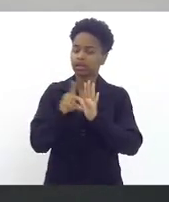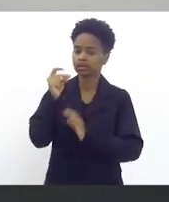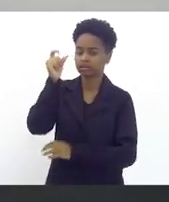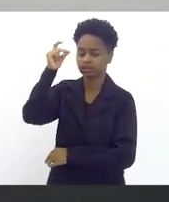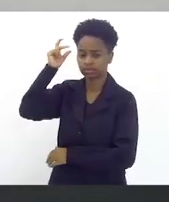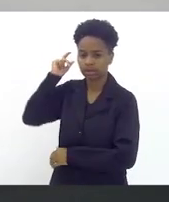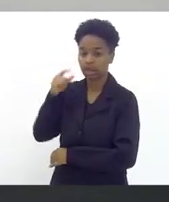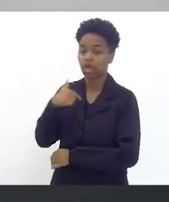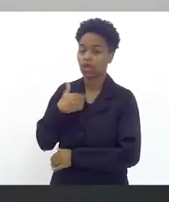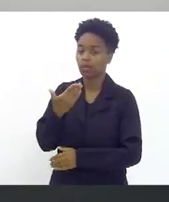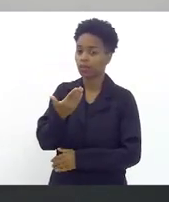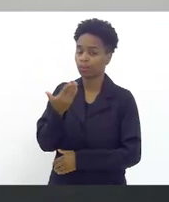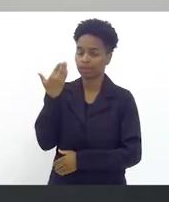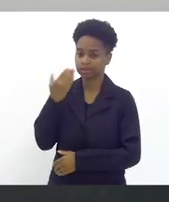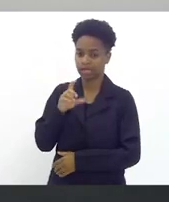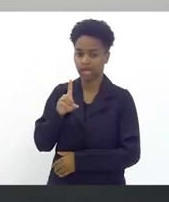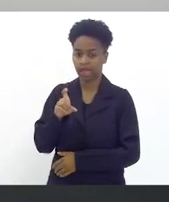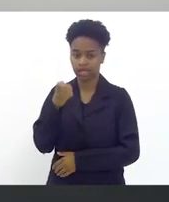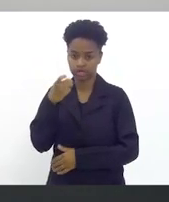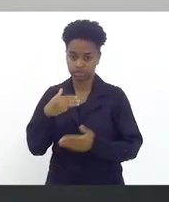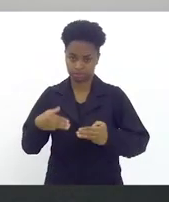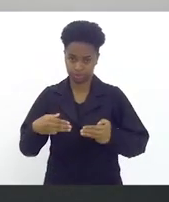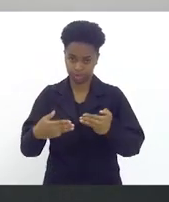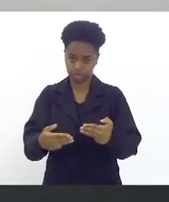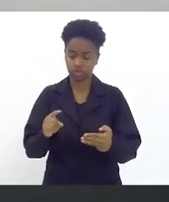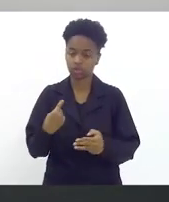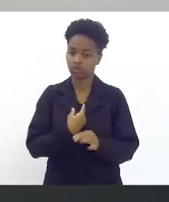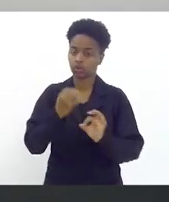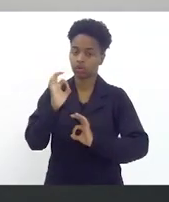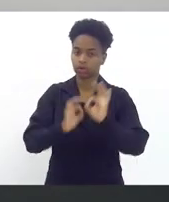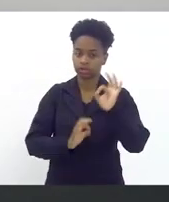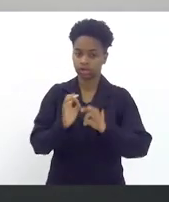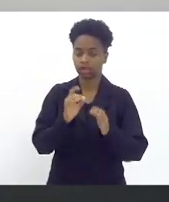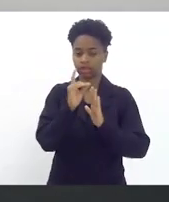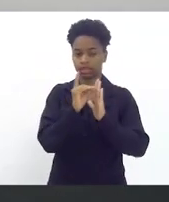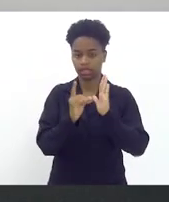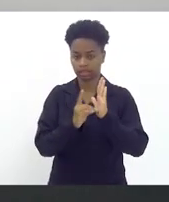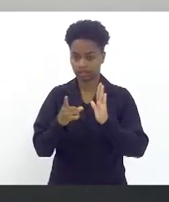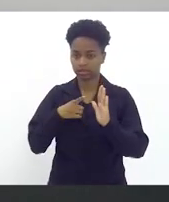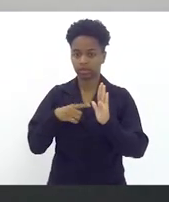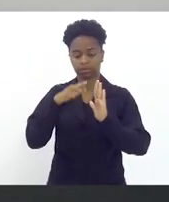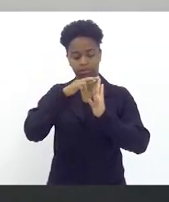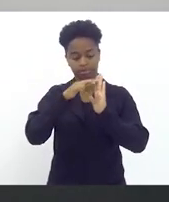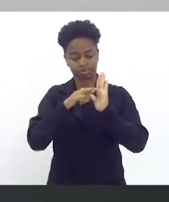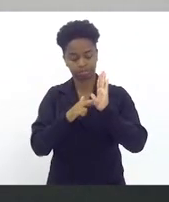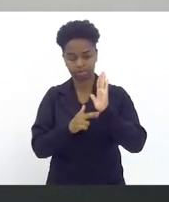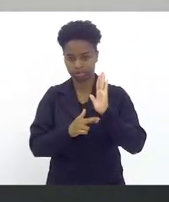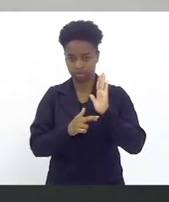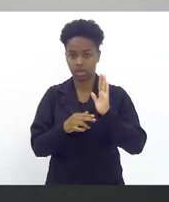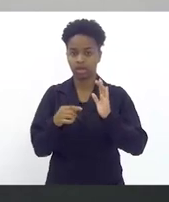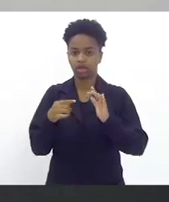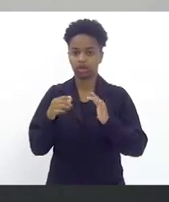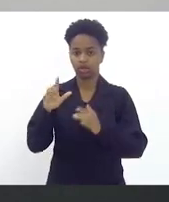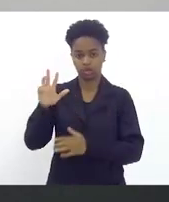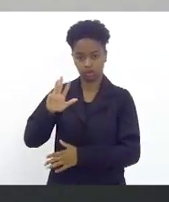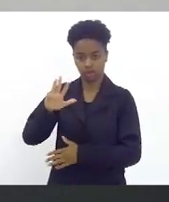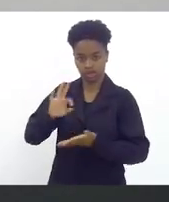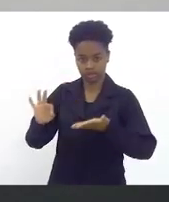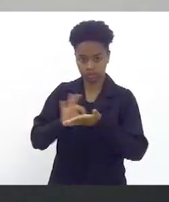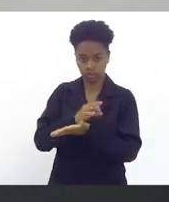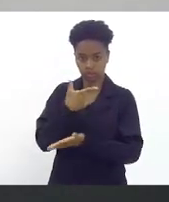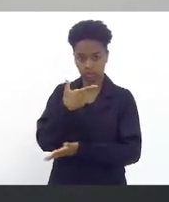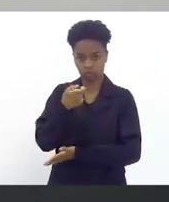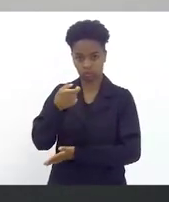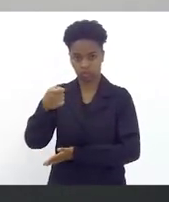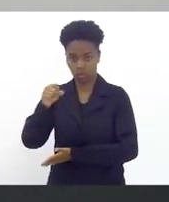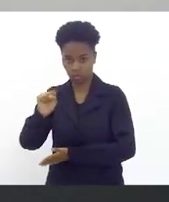e eu quando fui Ministro nós preparamos o Decreto que regulamentou a lei da Mata Atlântica que o Lula assinou em 2008 Aliás a gente foi com lula